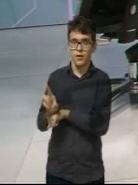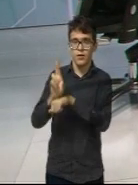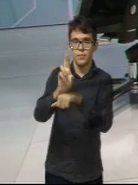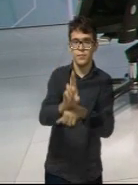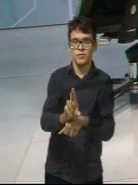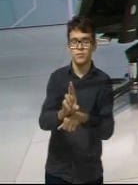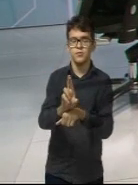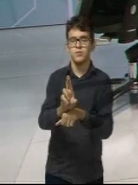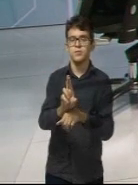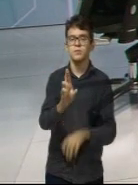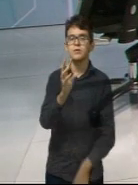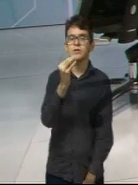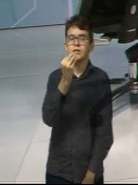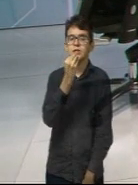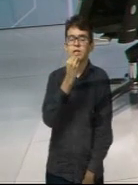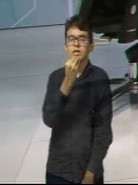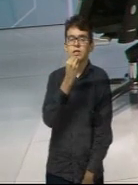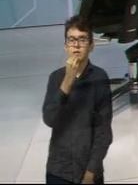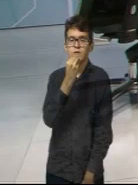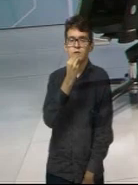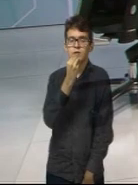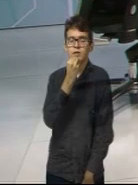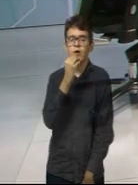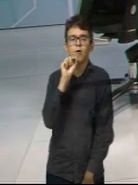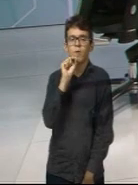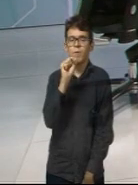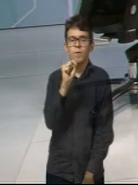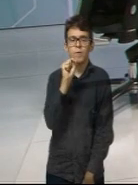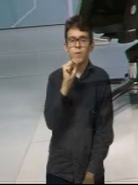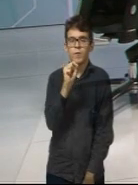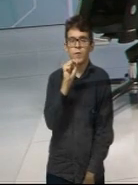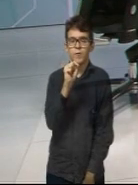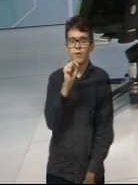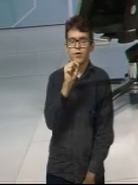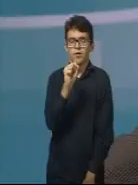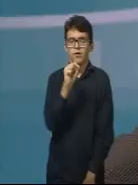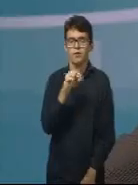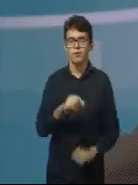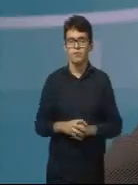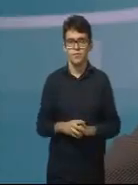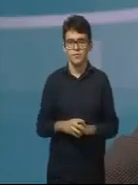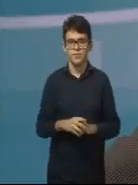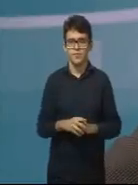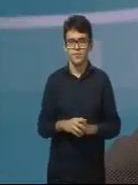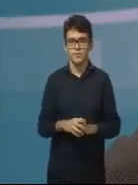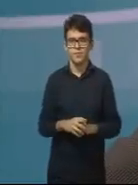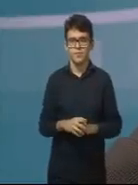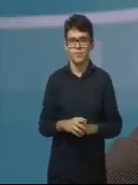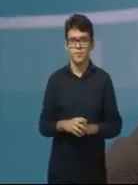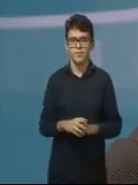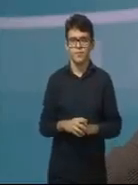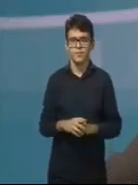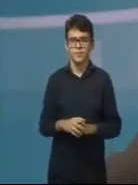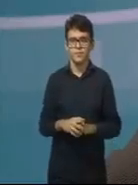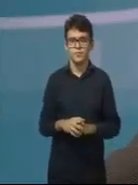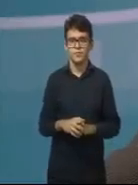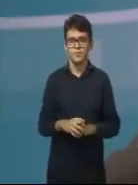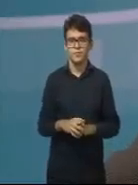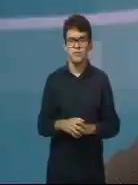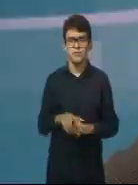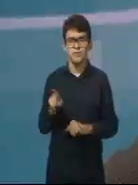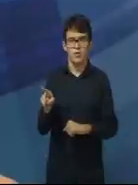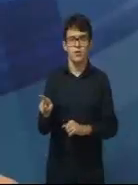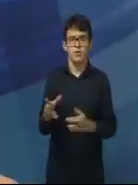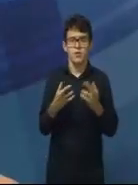aparentemente deveria responder por essas preocupações, por esses anseios Idealmente, da sociedade. Não, mas deveria, né?